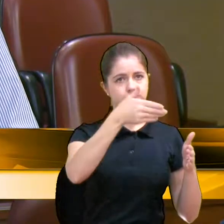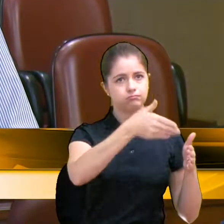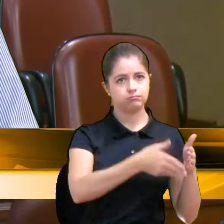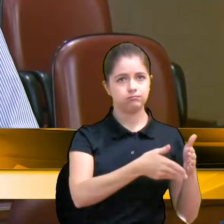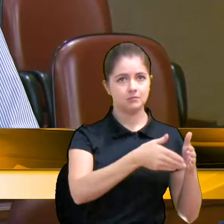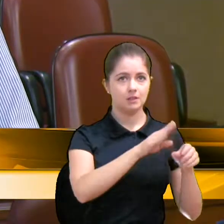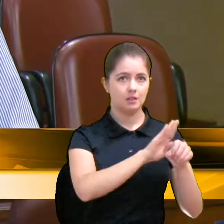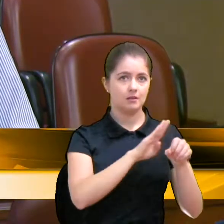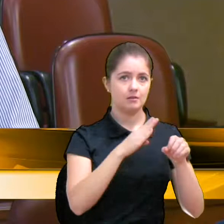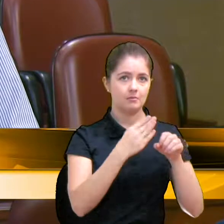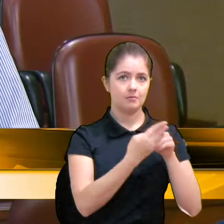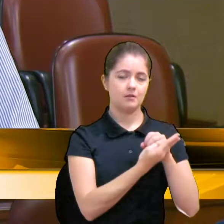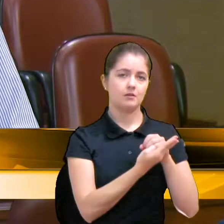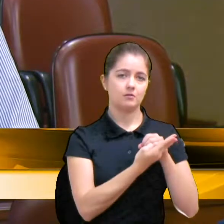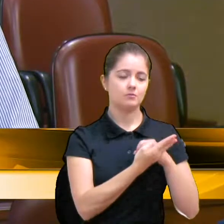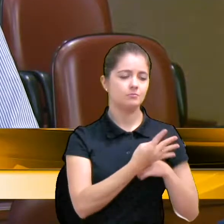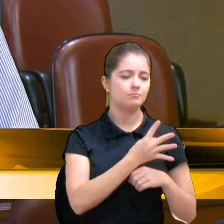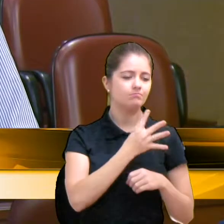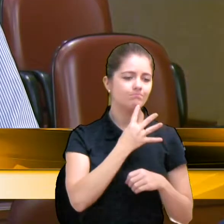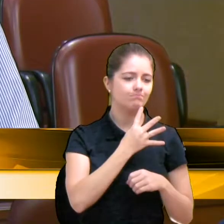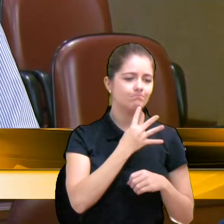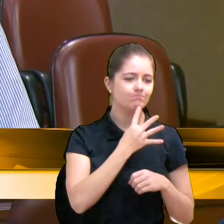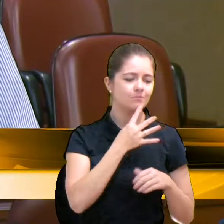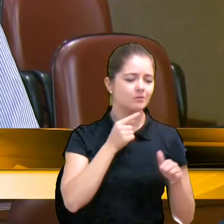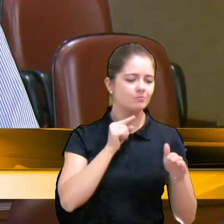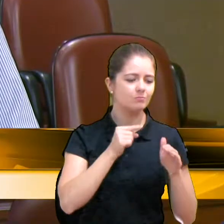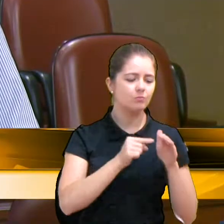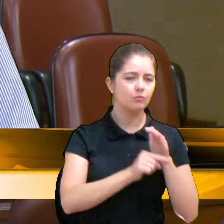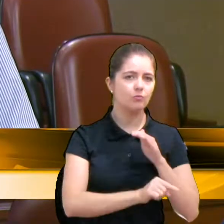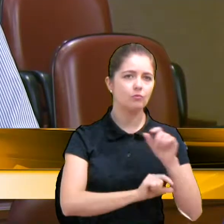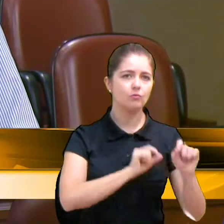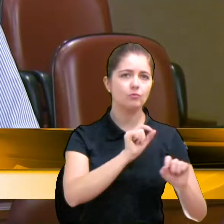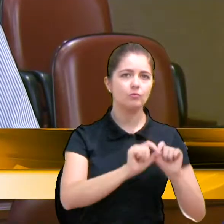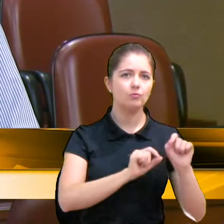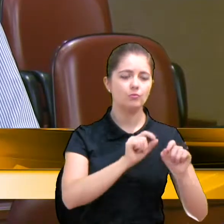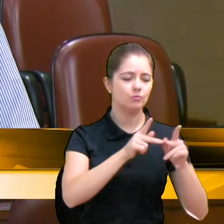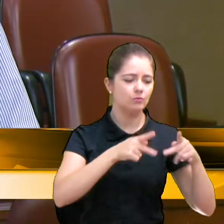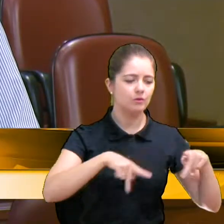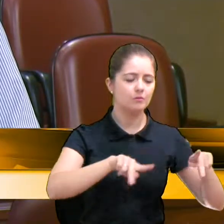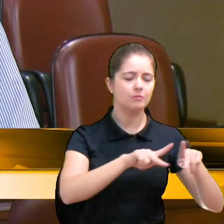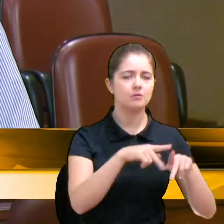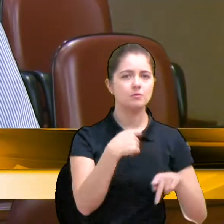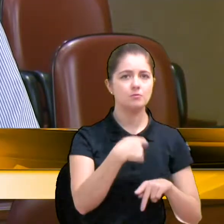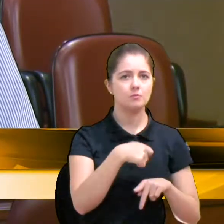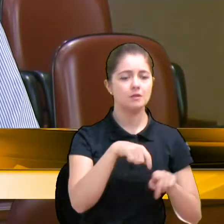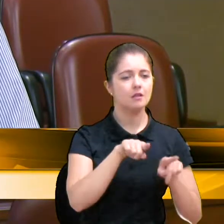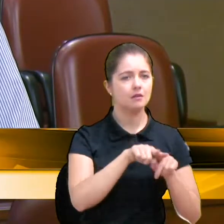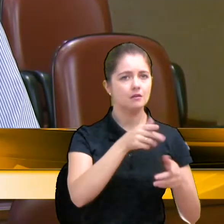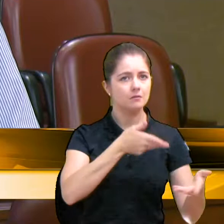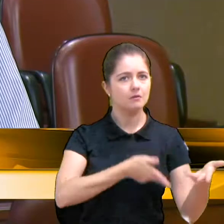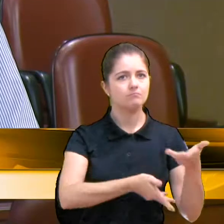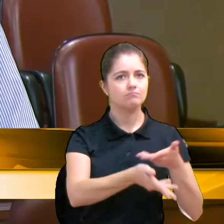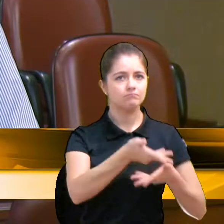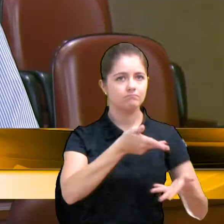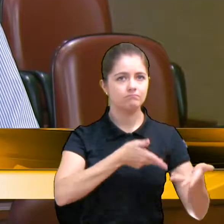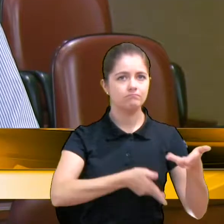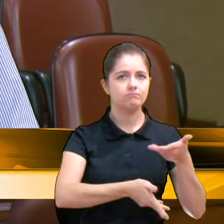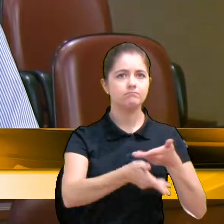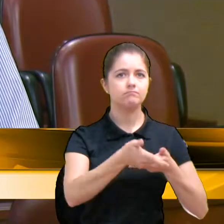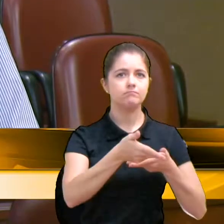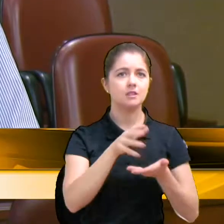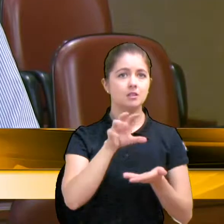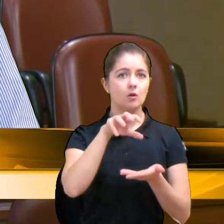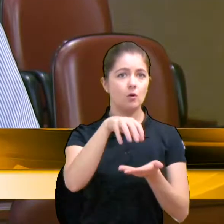de conhecer mais profundamente as necessidades da população e intermediar junto aos órgãos competentes a solução para